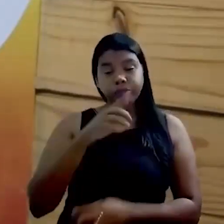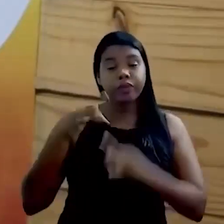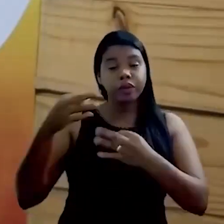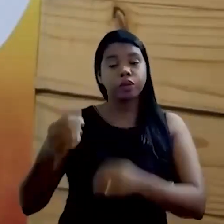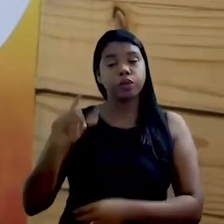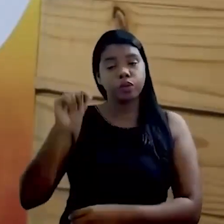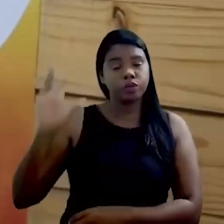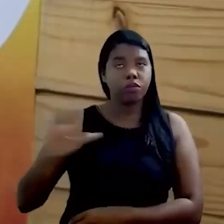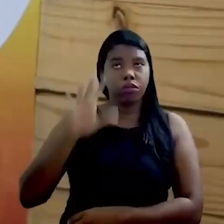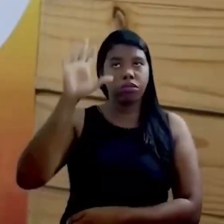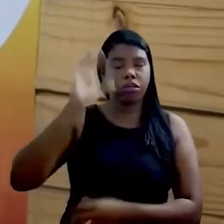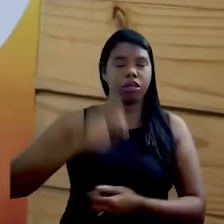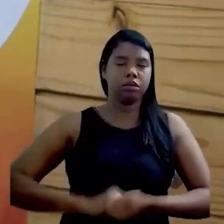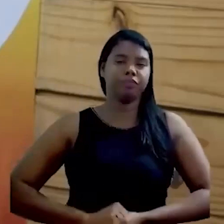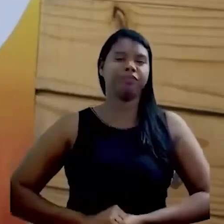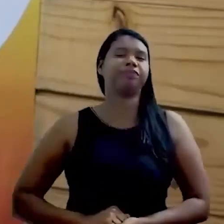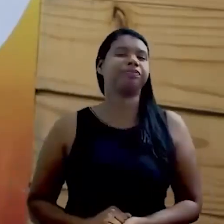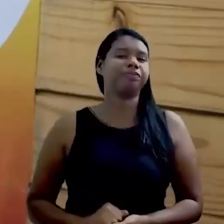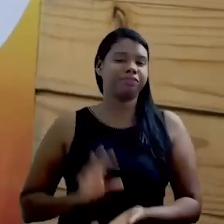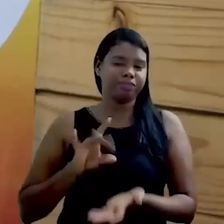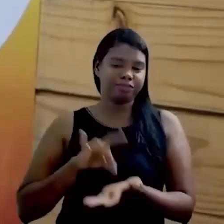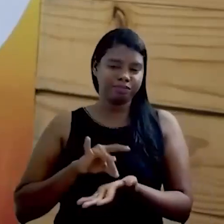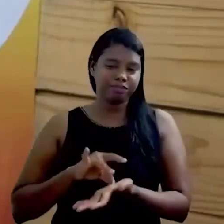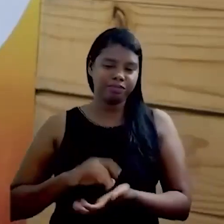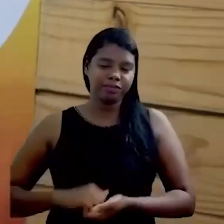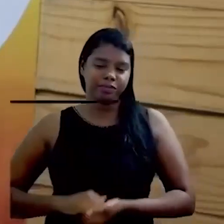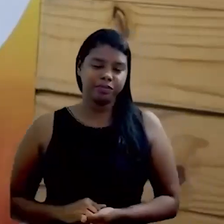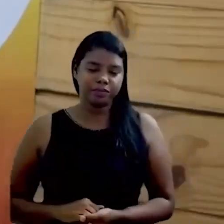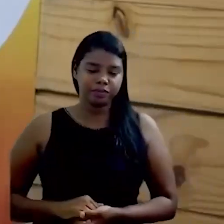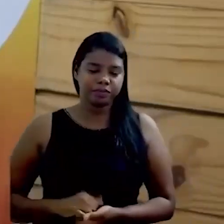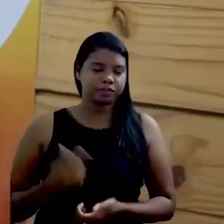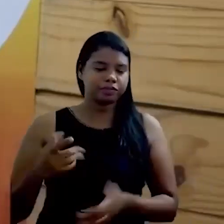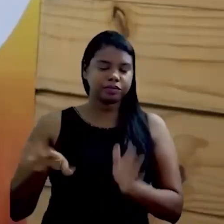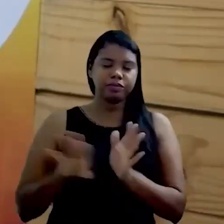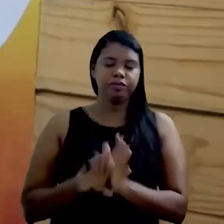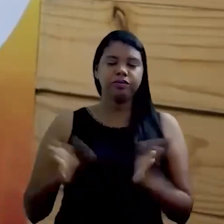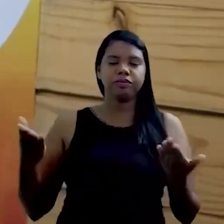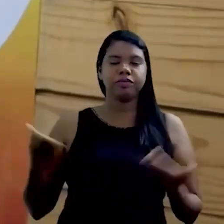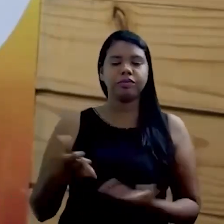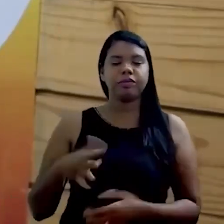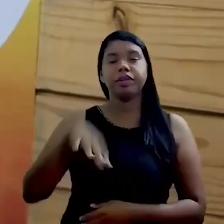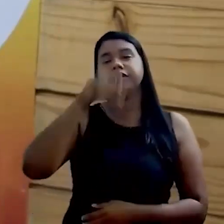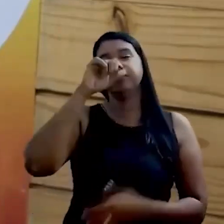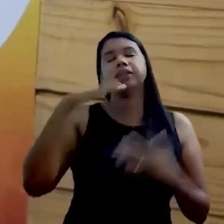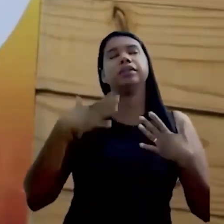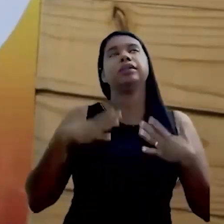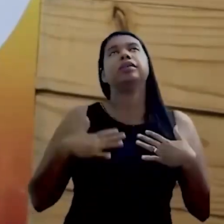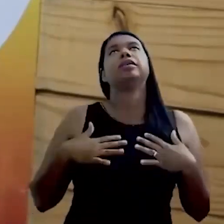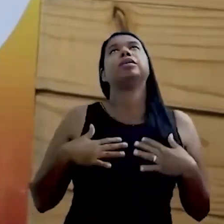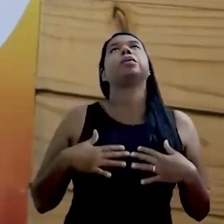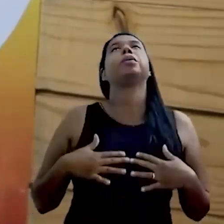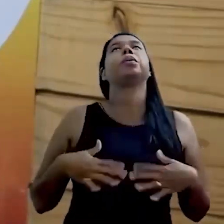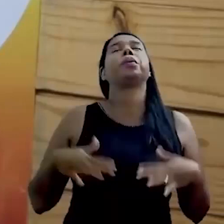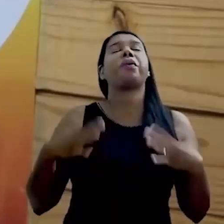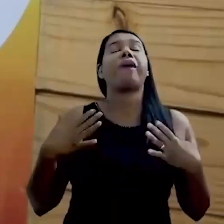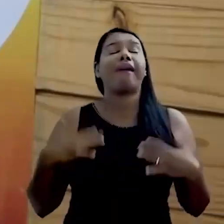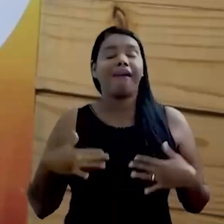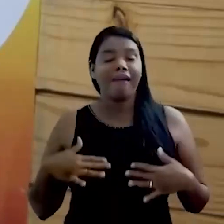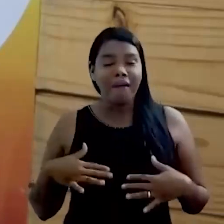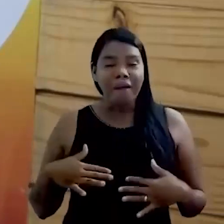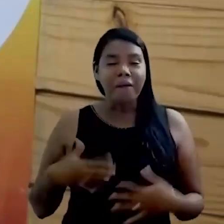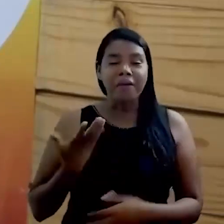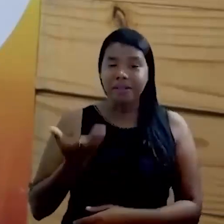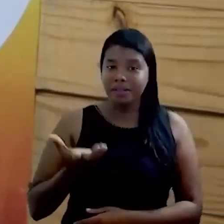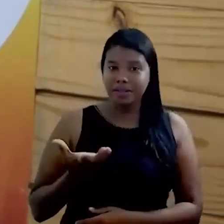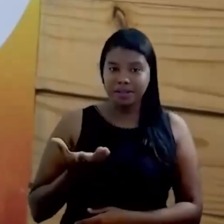tudo tá mais caro. É verdade. Então a gente ainda não chegou ainda no momento que a gente vai respirar um pouco mais tranquilo, poder consumir o que a